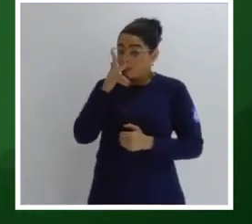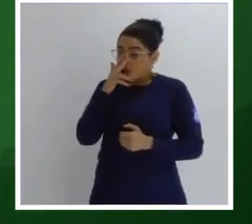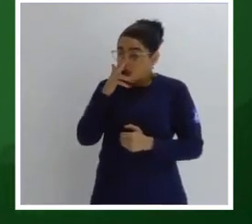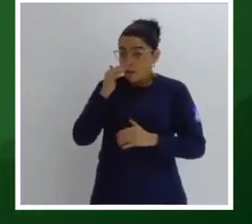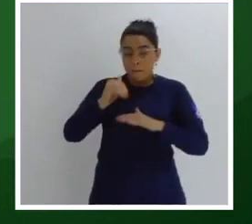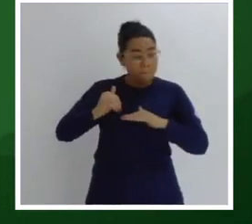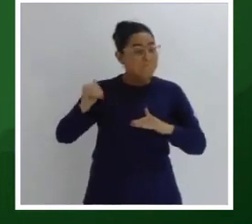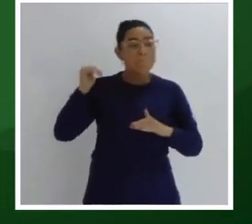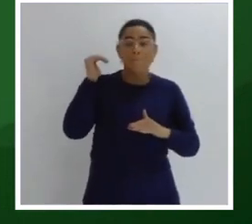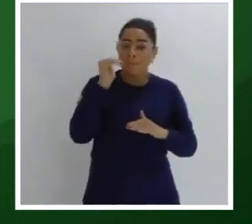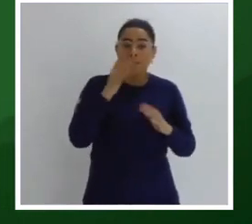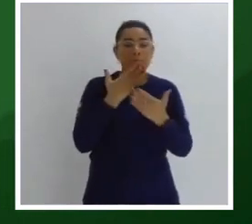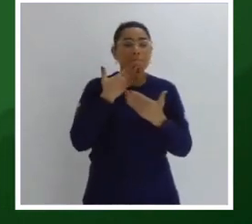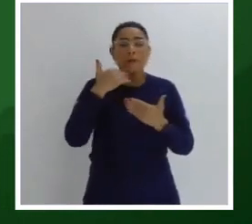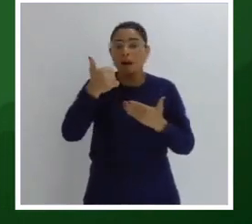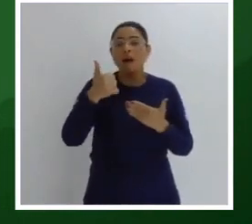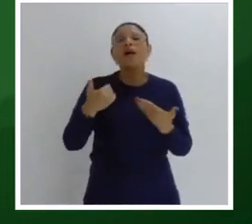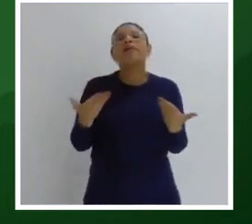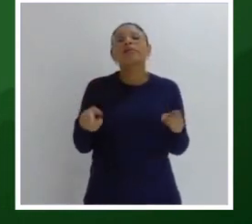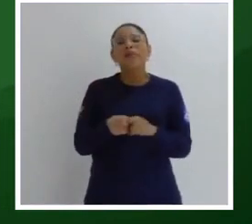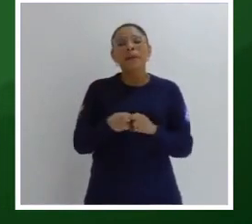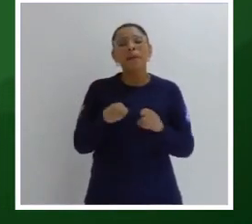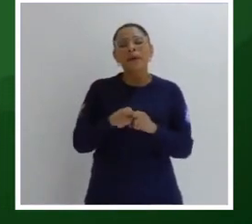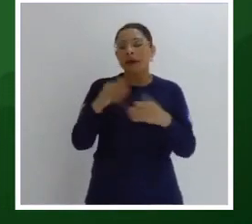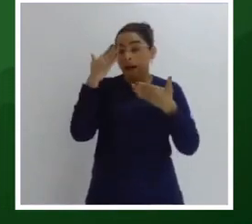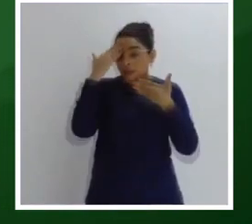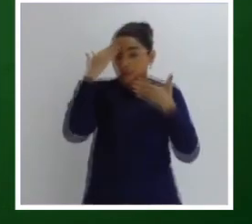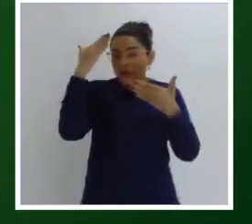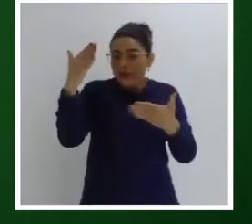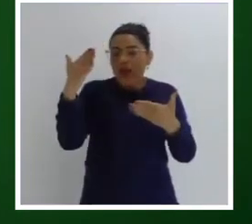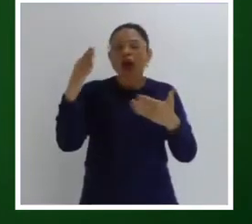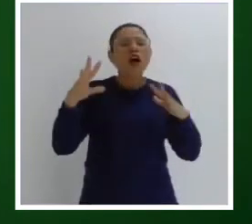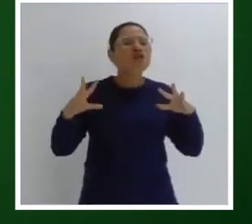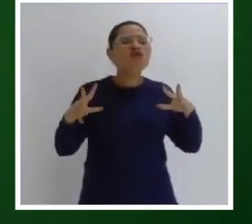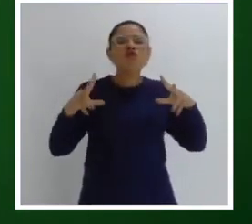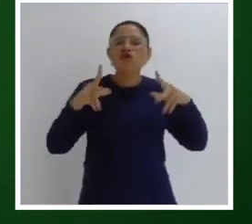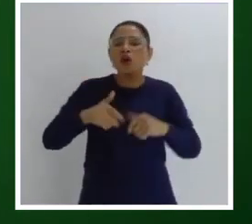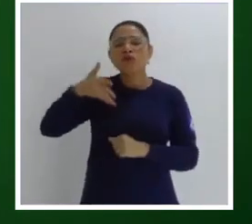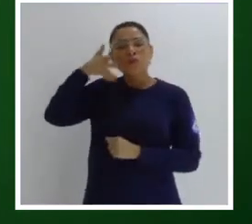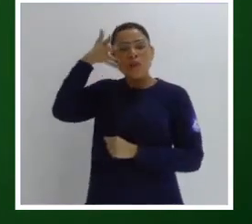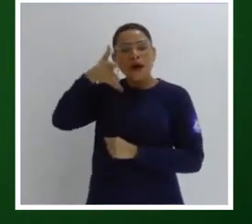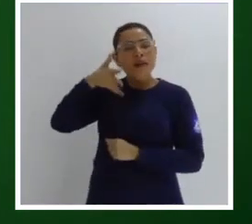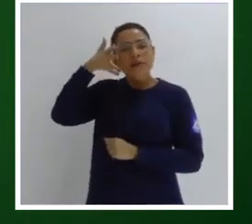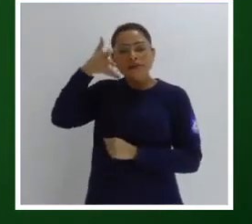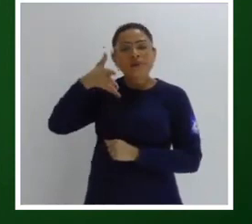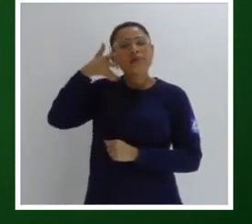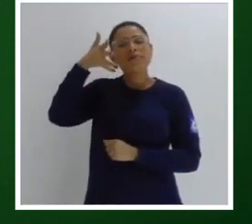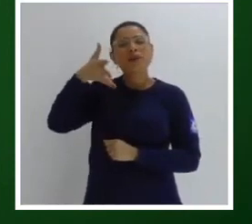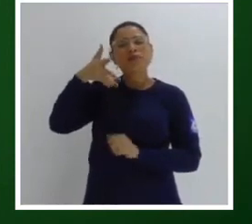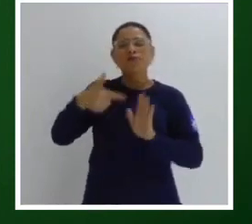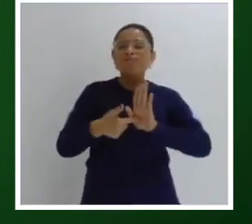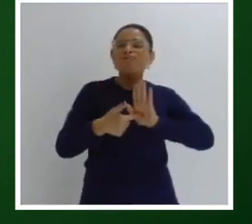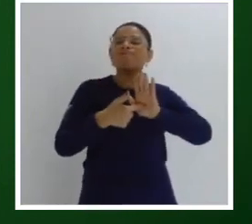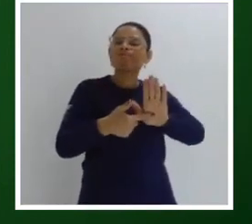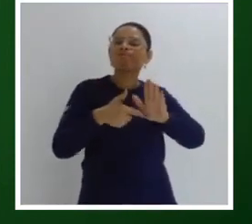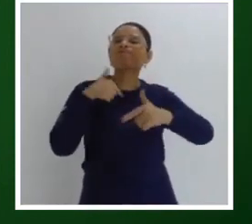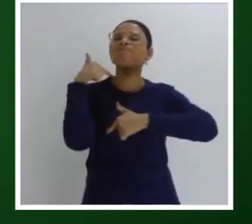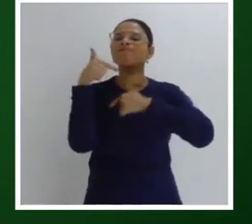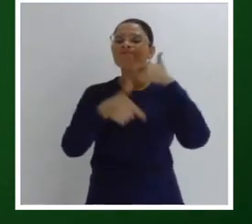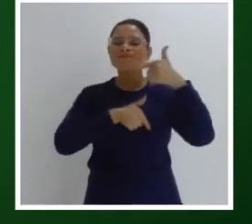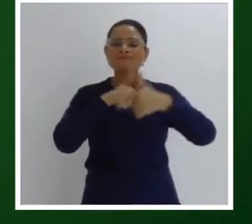dos patrimônios eu quero agradecer a lei de você todos os palestrantes que é iluminaram o nosso trabalho